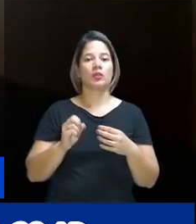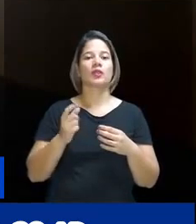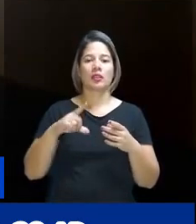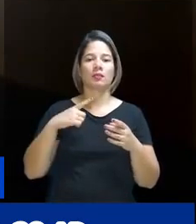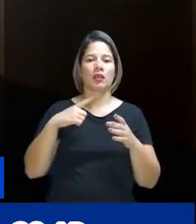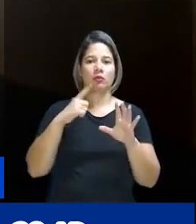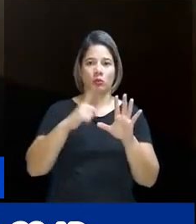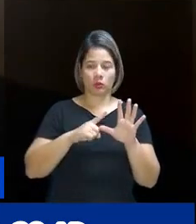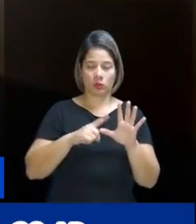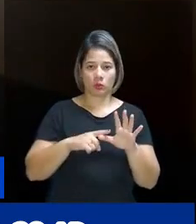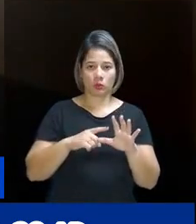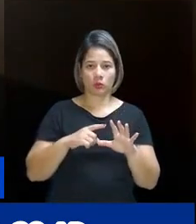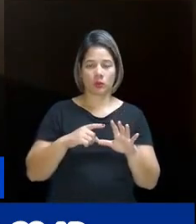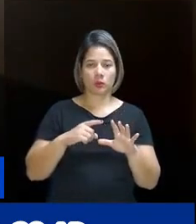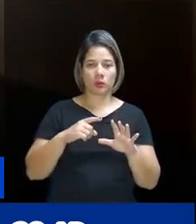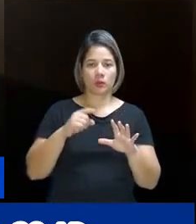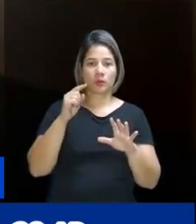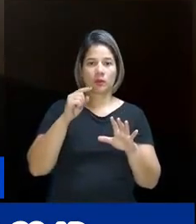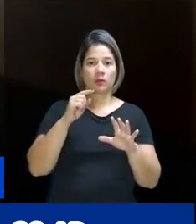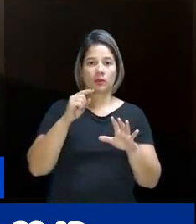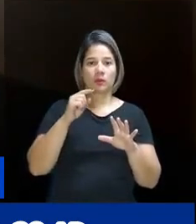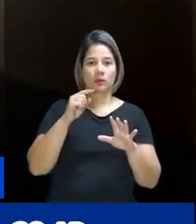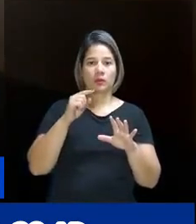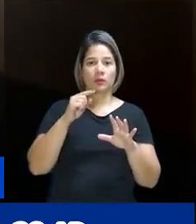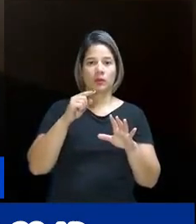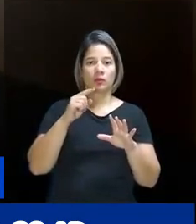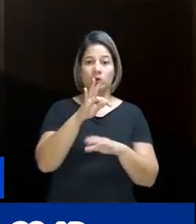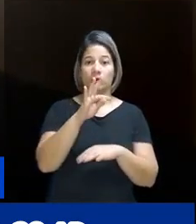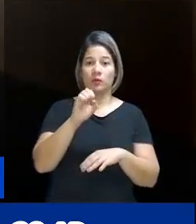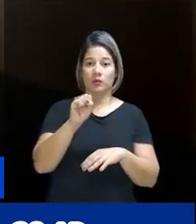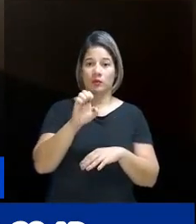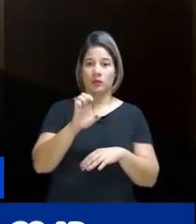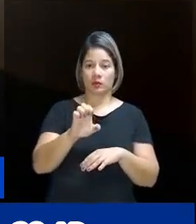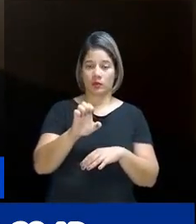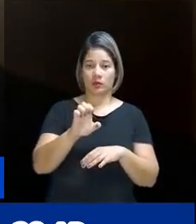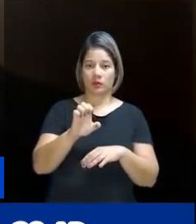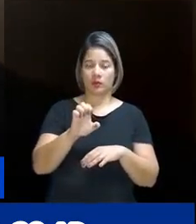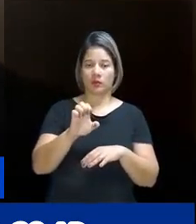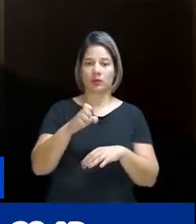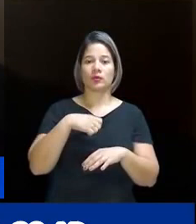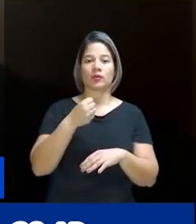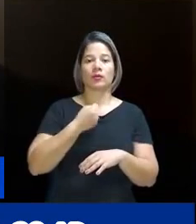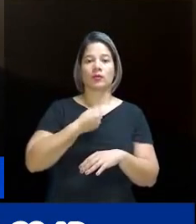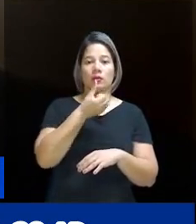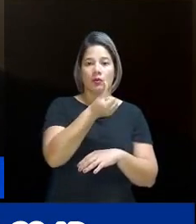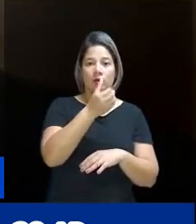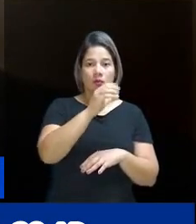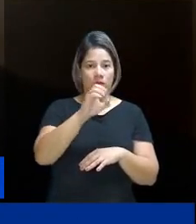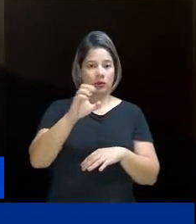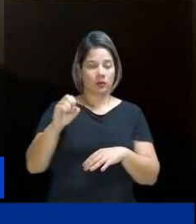O PC, a prestação de contas, número é 0600-114-28-AP.